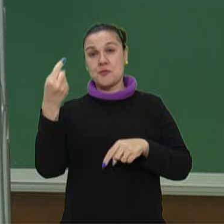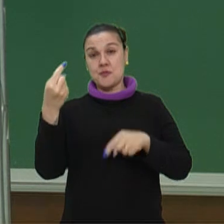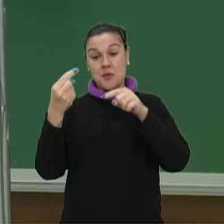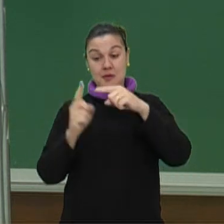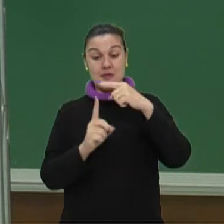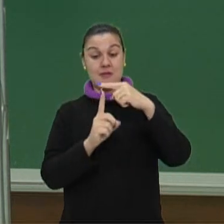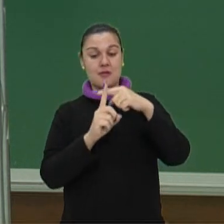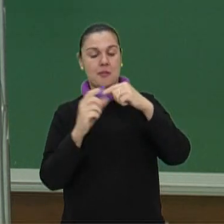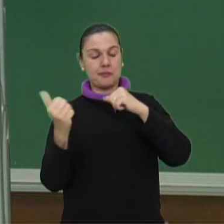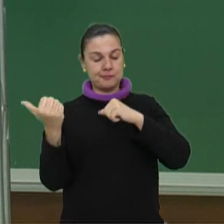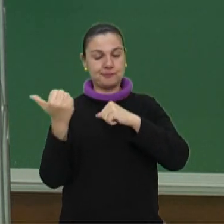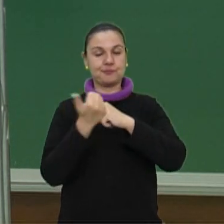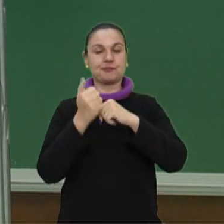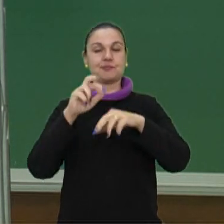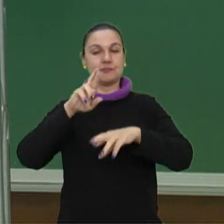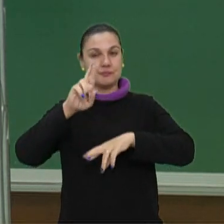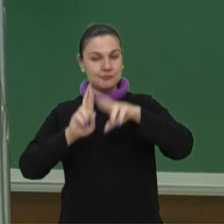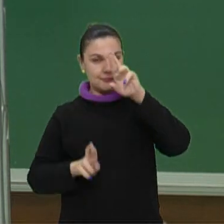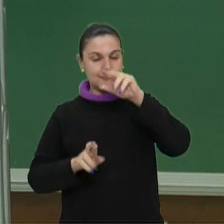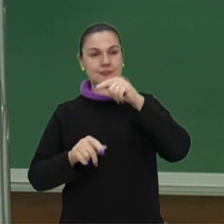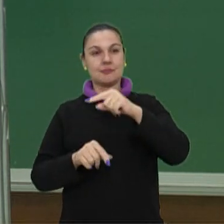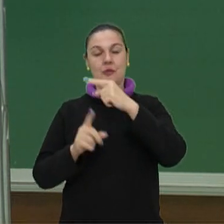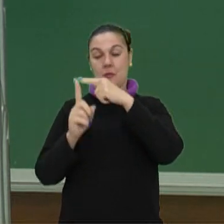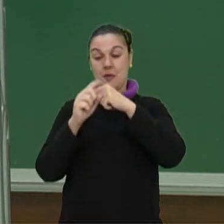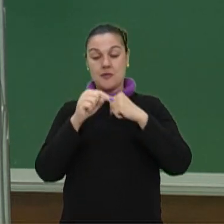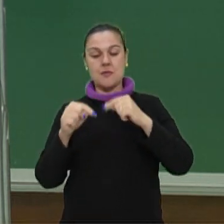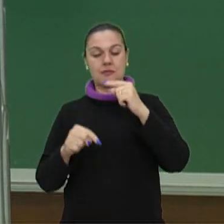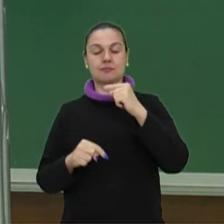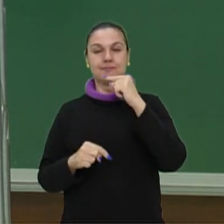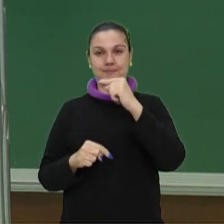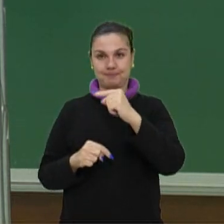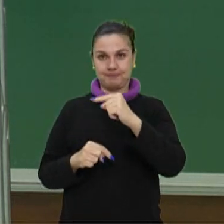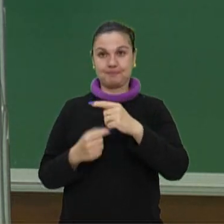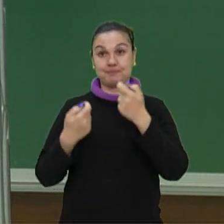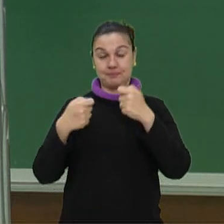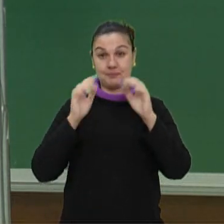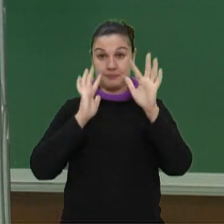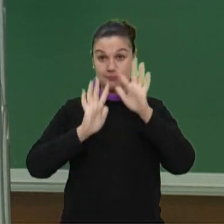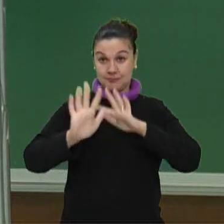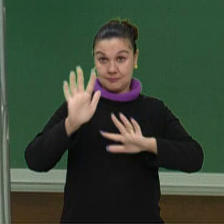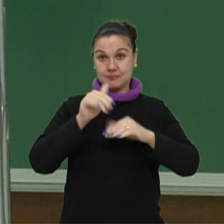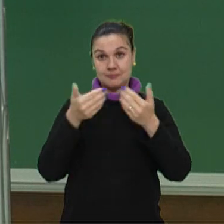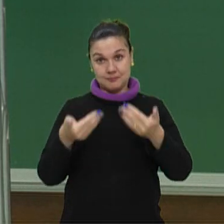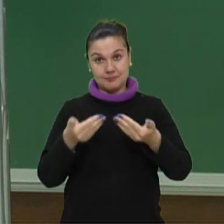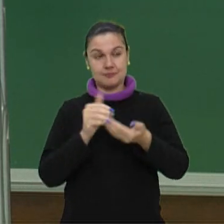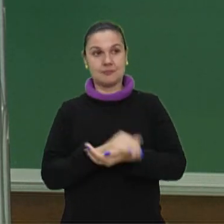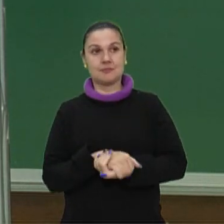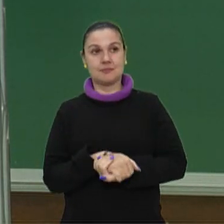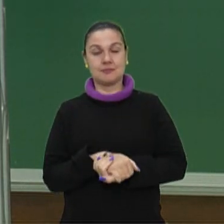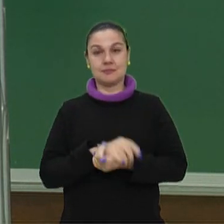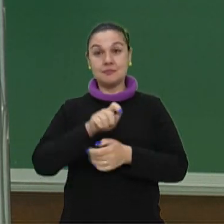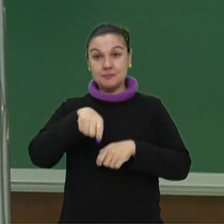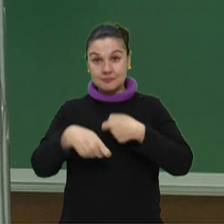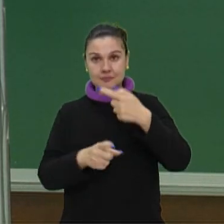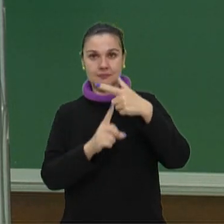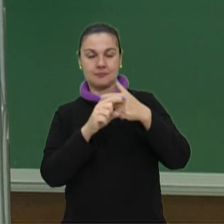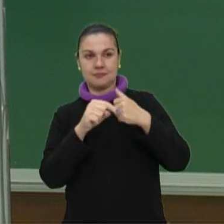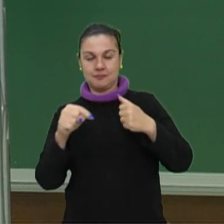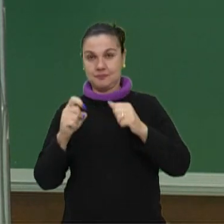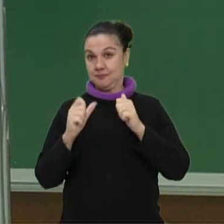aqui é mais, só que pela regra de sinal, mais menos vai ficar negativo também. Você tem que tomar cuidado sempre com a regra de sinais aí,